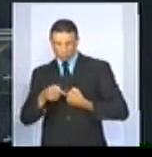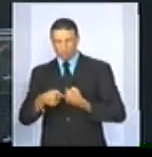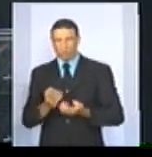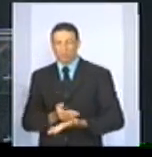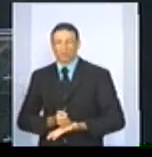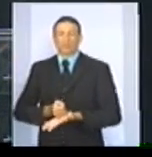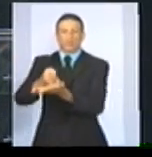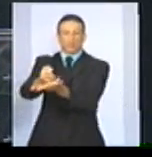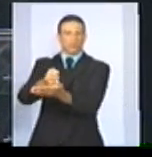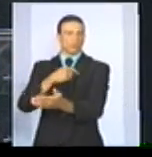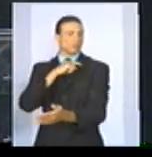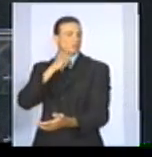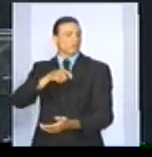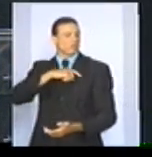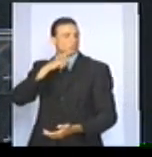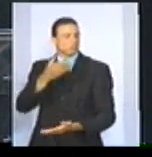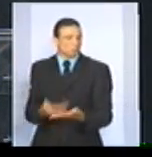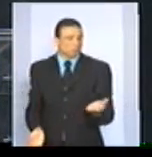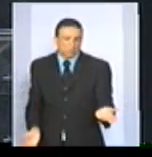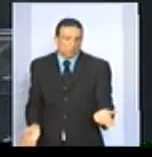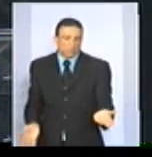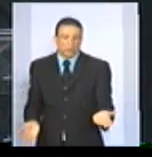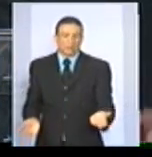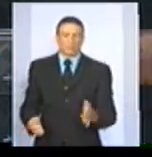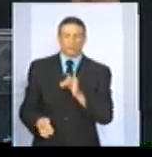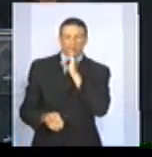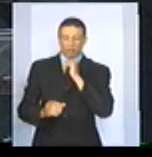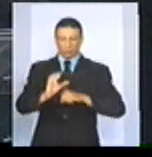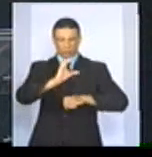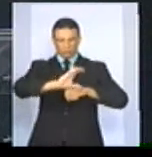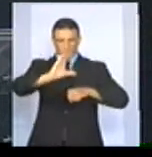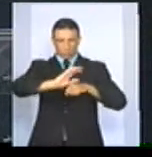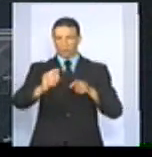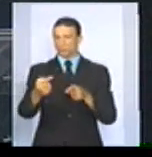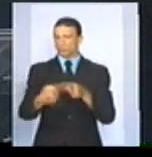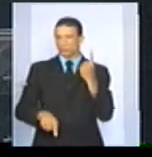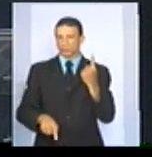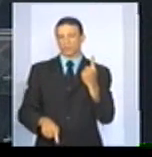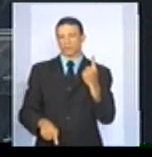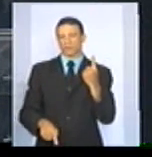ostensiva injustiça, uma iniquidade, além de inconstitucionalidade.